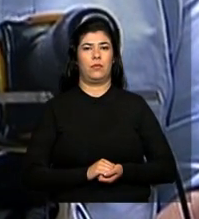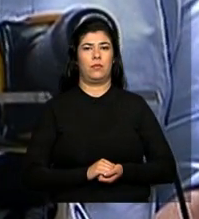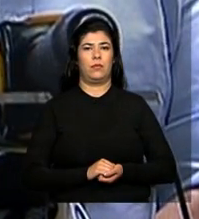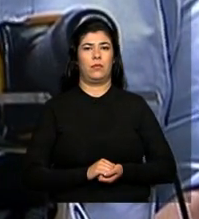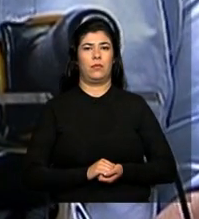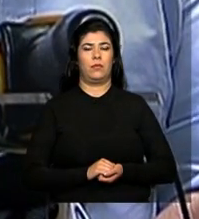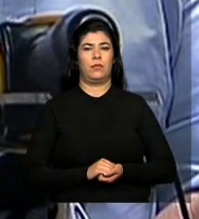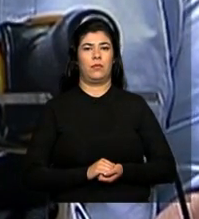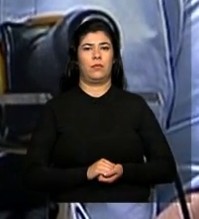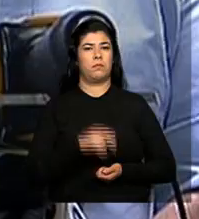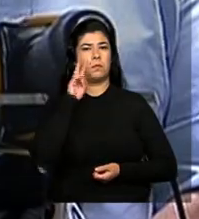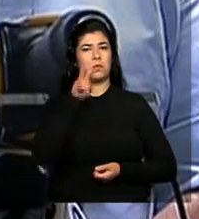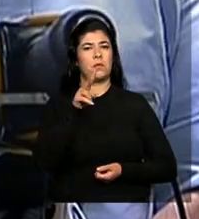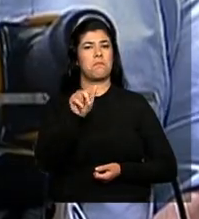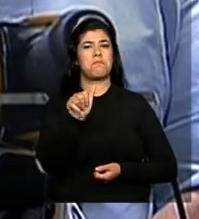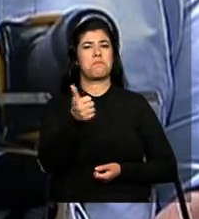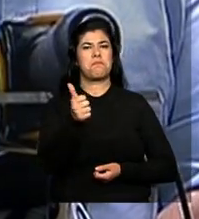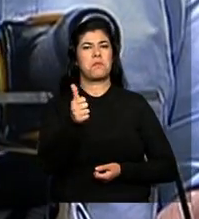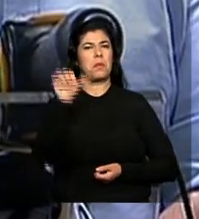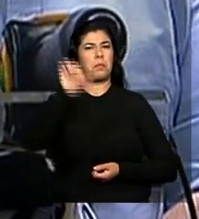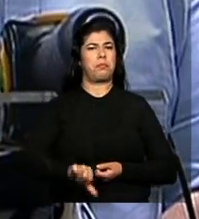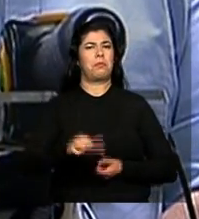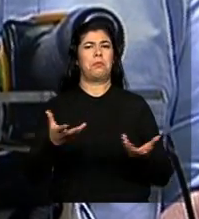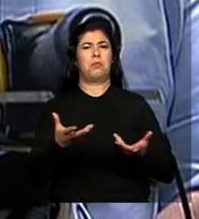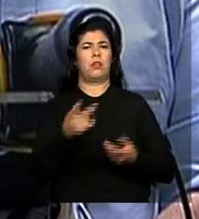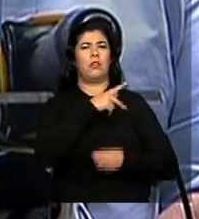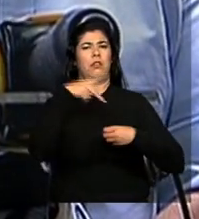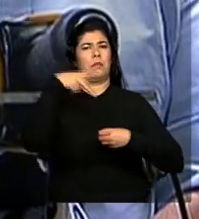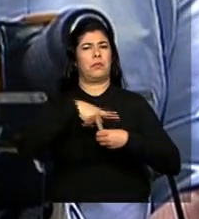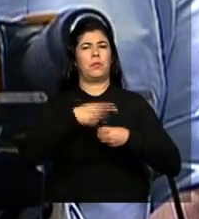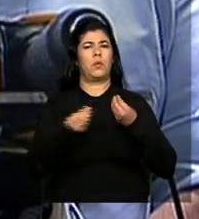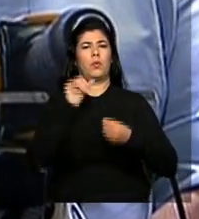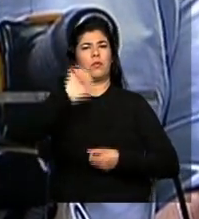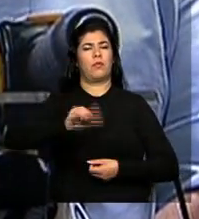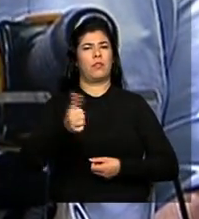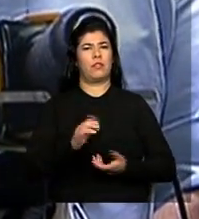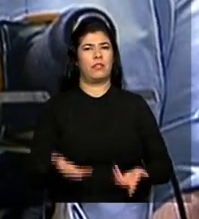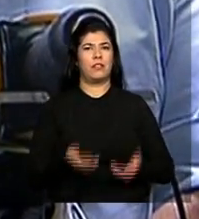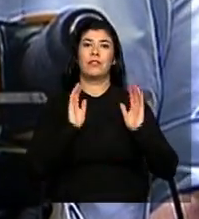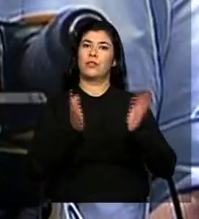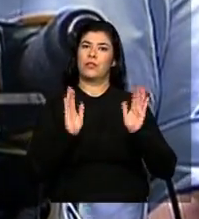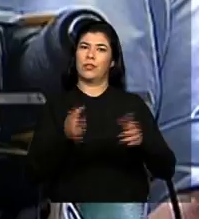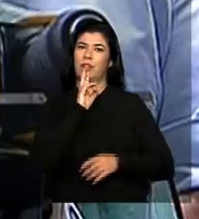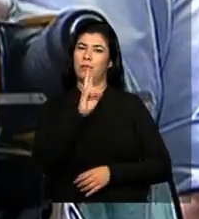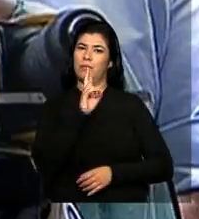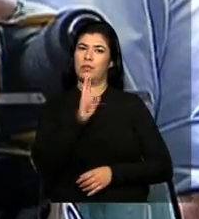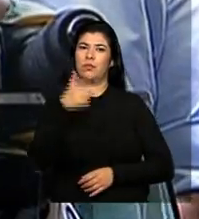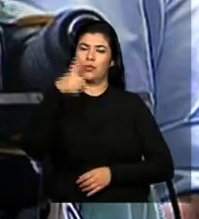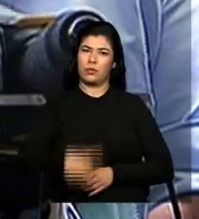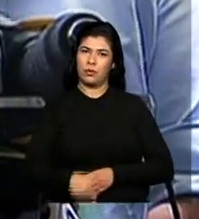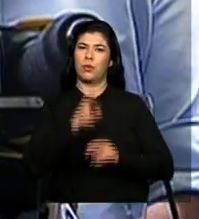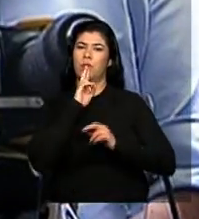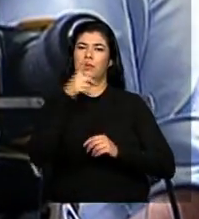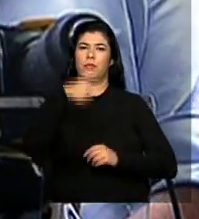Petrobras, como é que a senhora avalia isso? Acabei de responder, né? Mas, em todo caso, torno